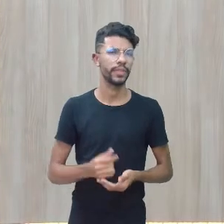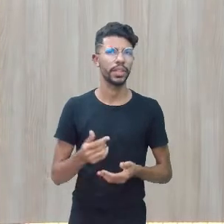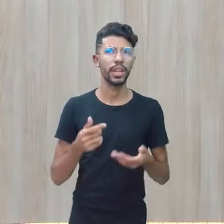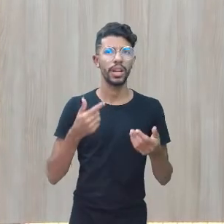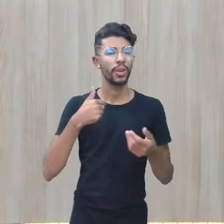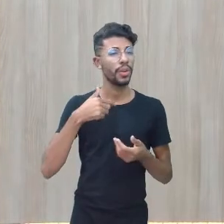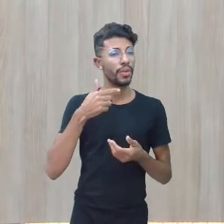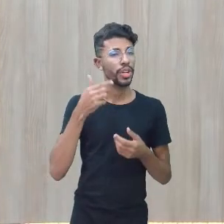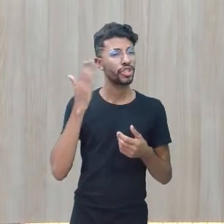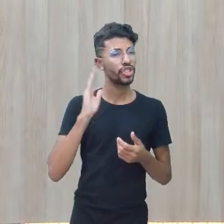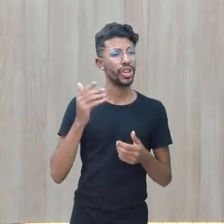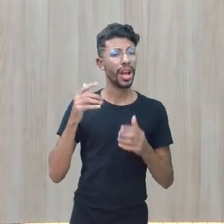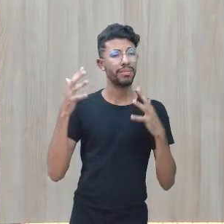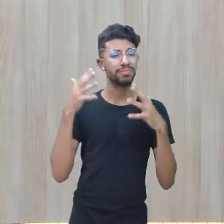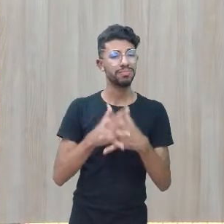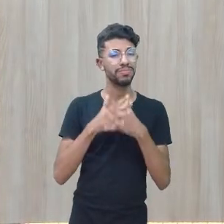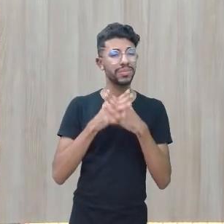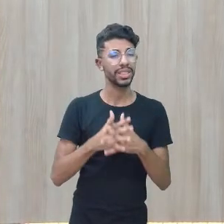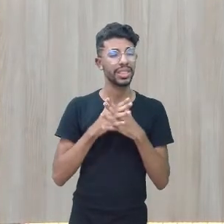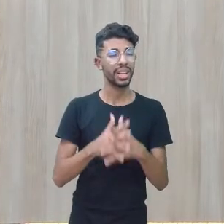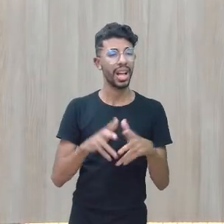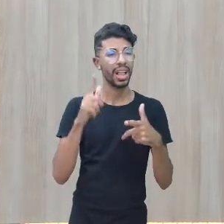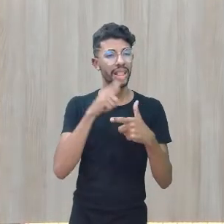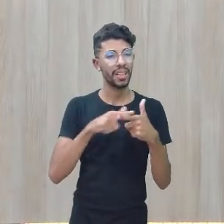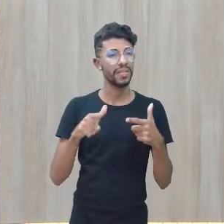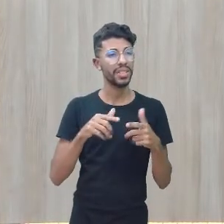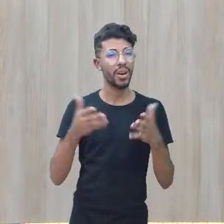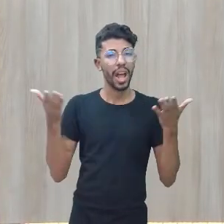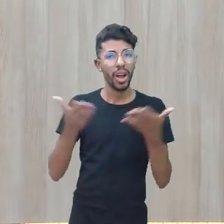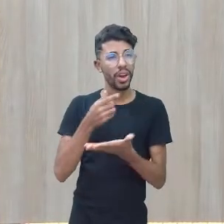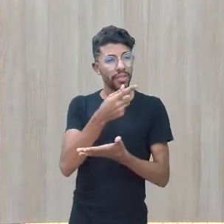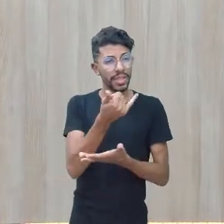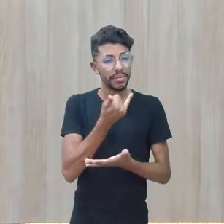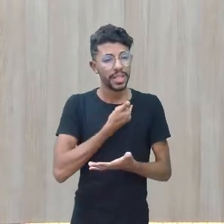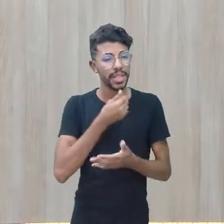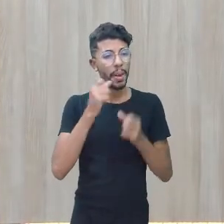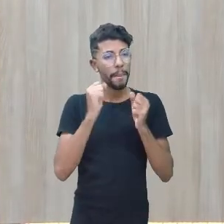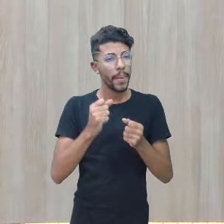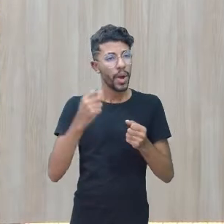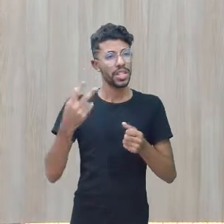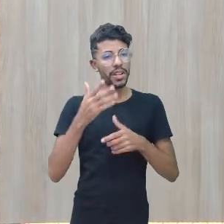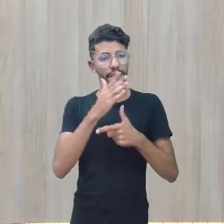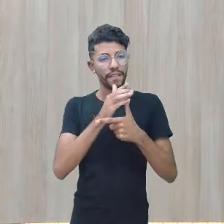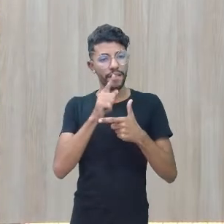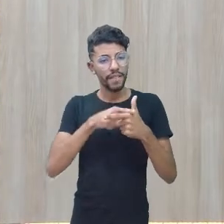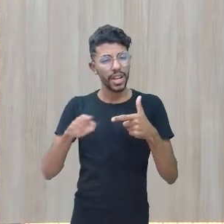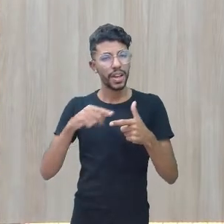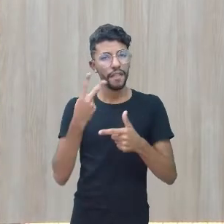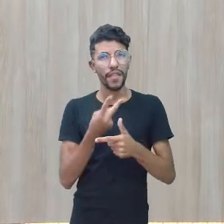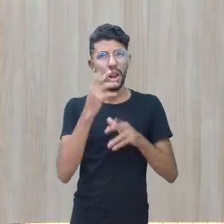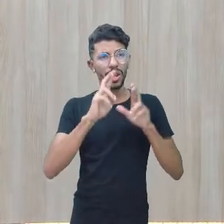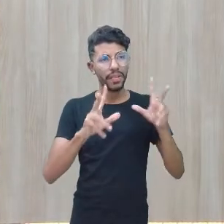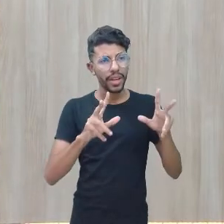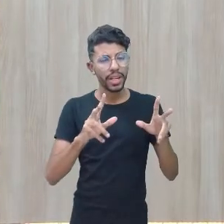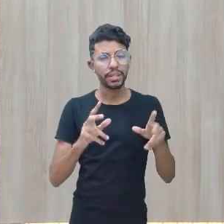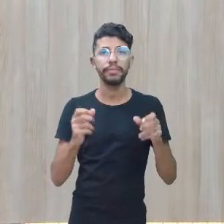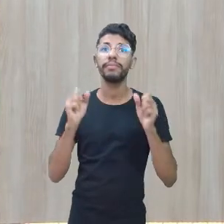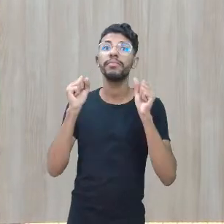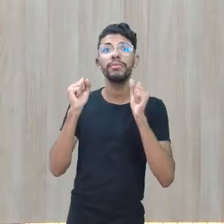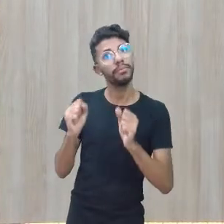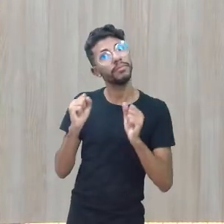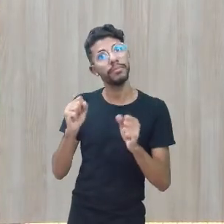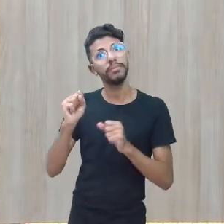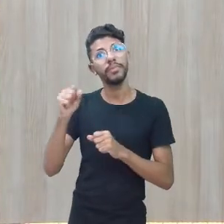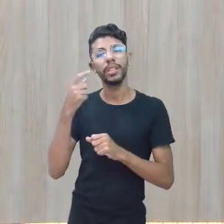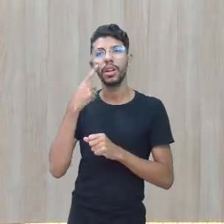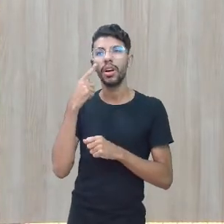divisão. Eu consigo agora dividir em valores diferentes. É isso mesmo que a senhora está me dizendo? Calma, gente. É sim. Quais são as